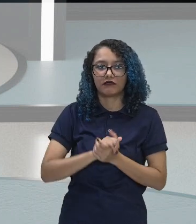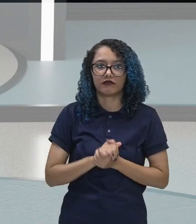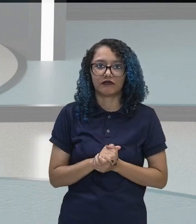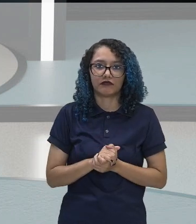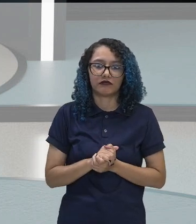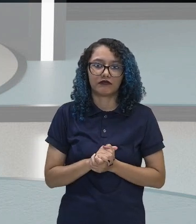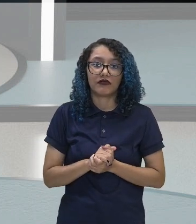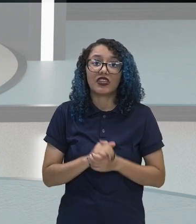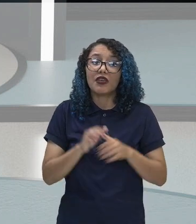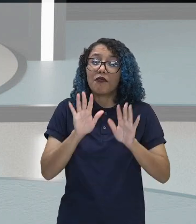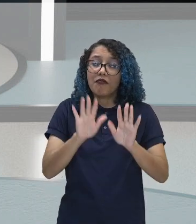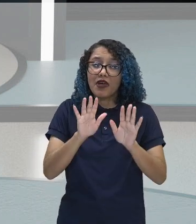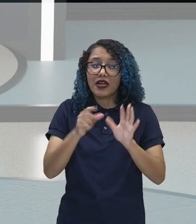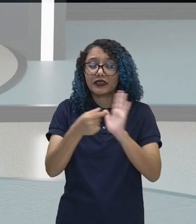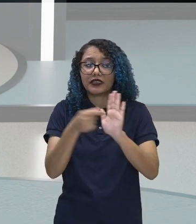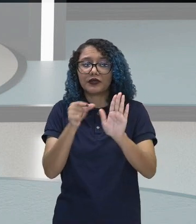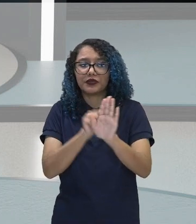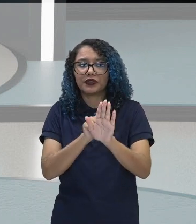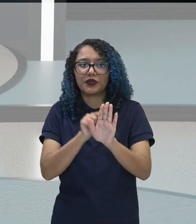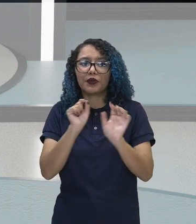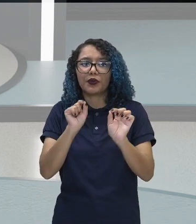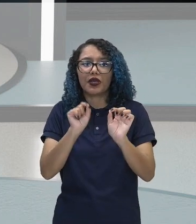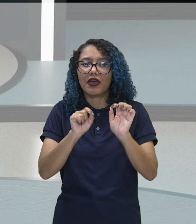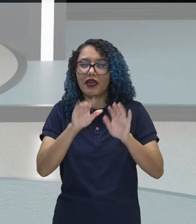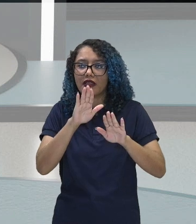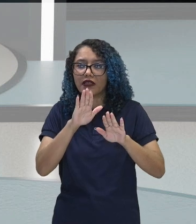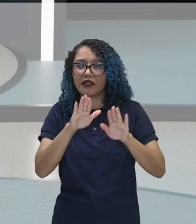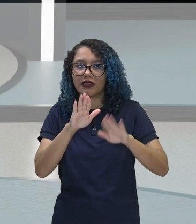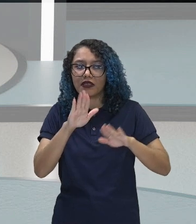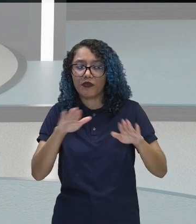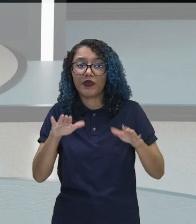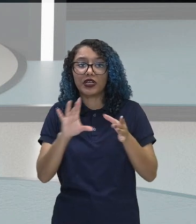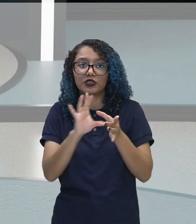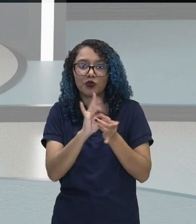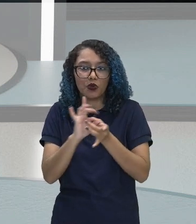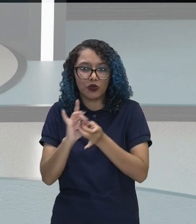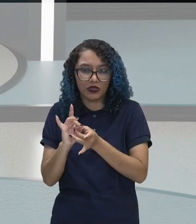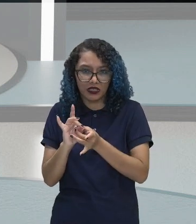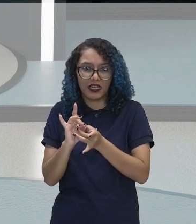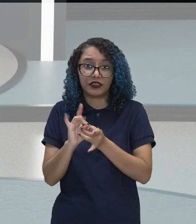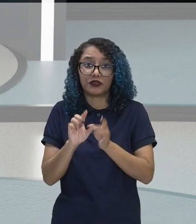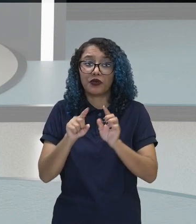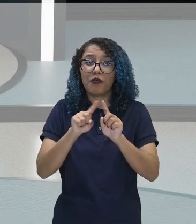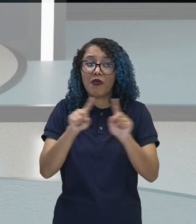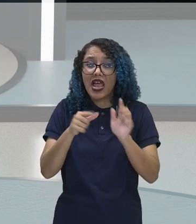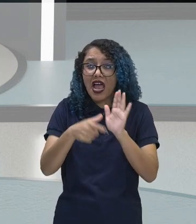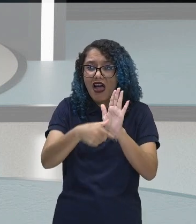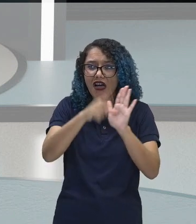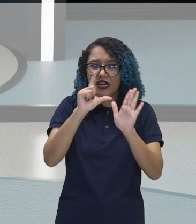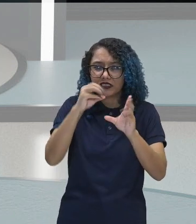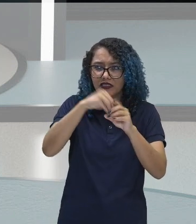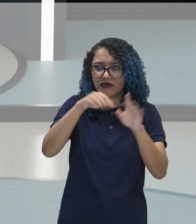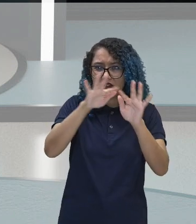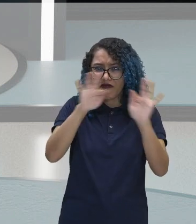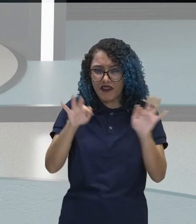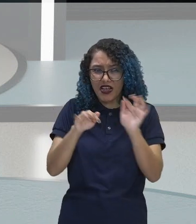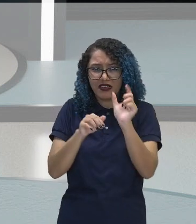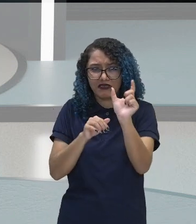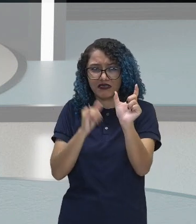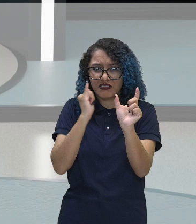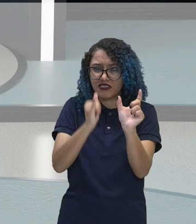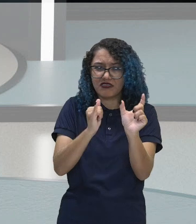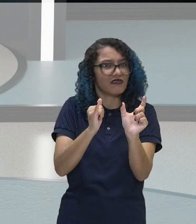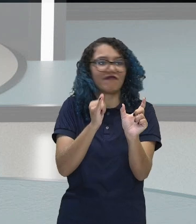pelo contexto, mas não foi dito anteriormente, não foi citado anteriormente, ok?